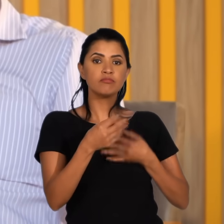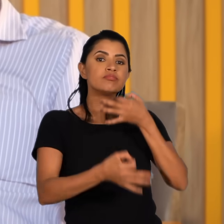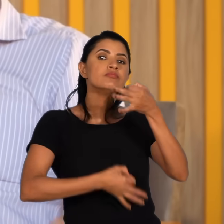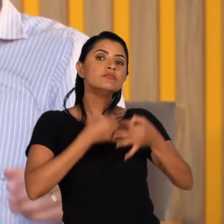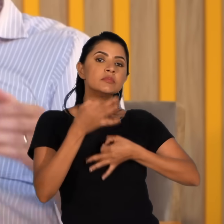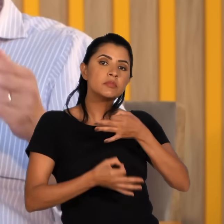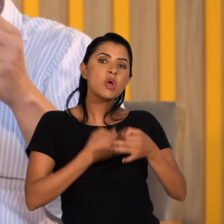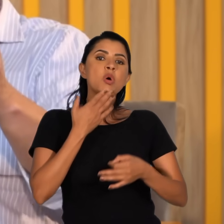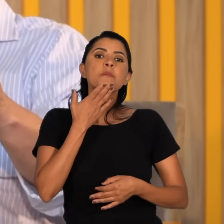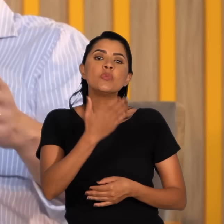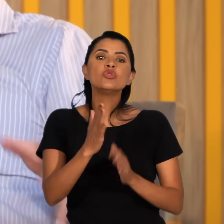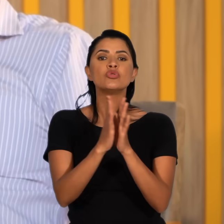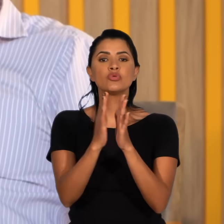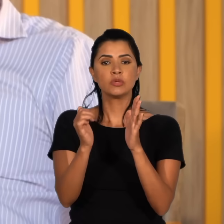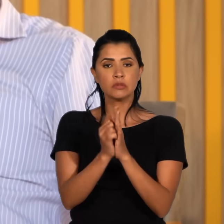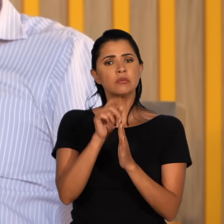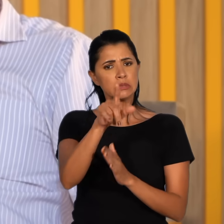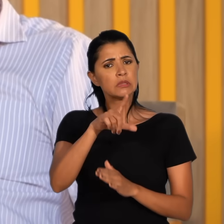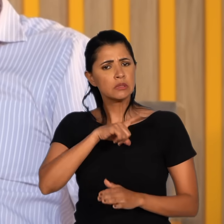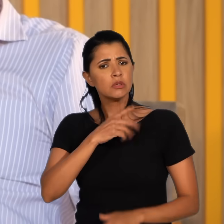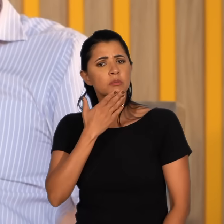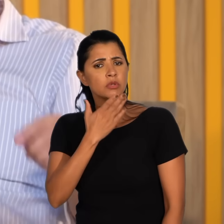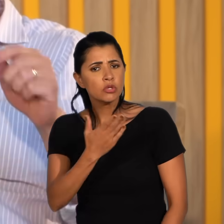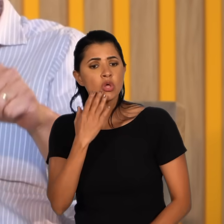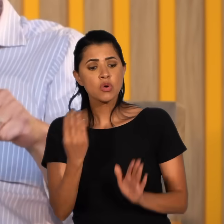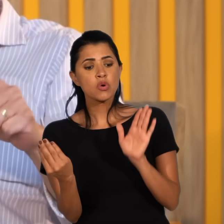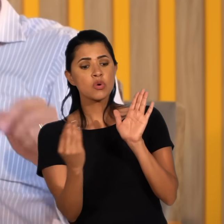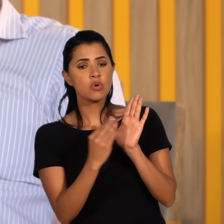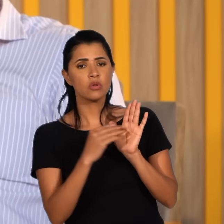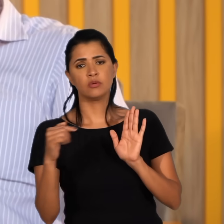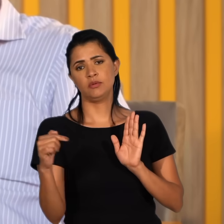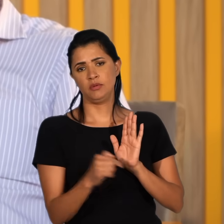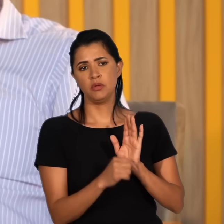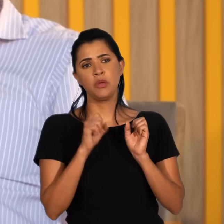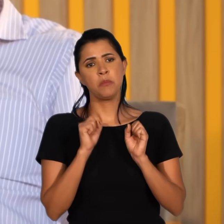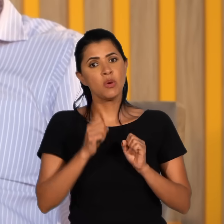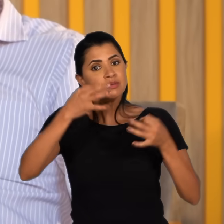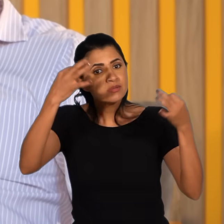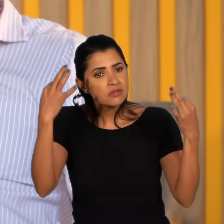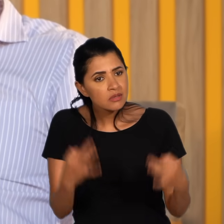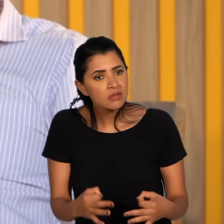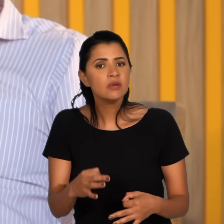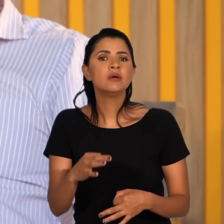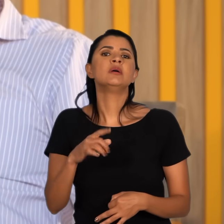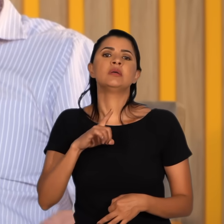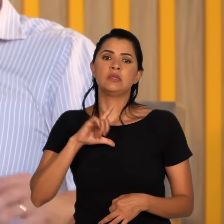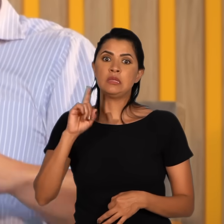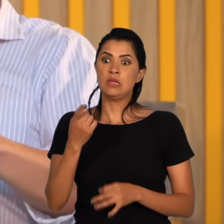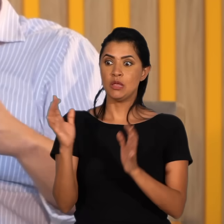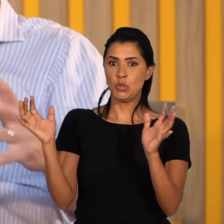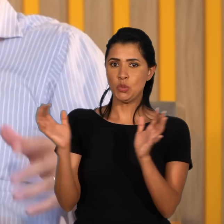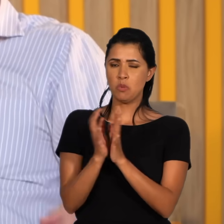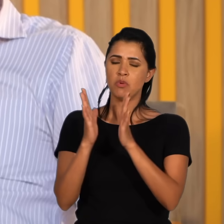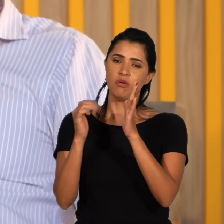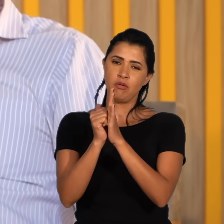também nos comentários um pedido de oração se você tem aí um pedido de oração Coloque aqui nos comentários você pode ter certeza que tem uma